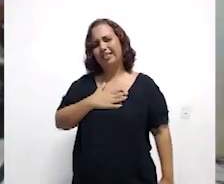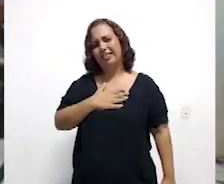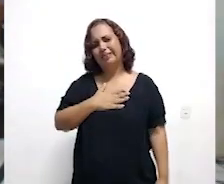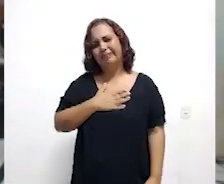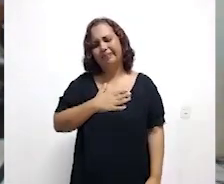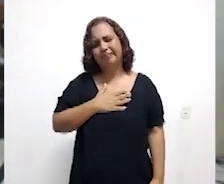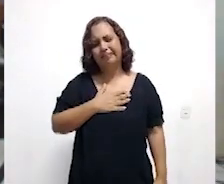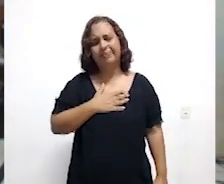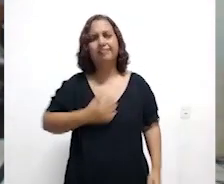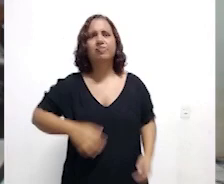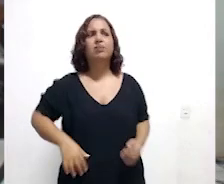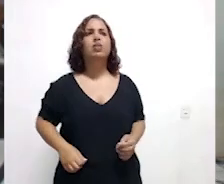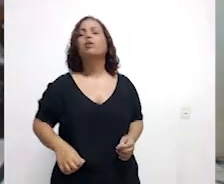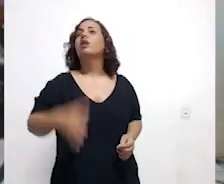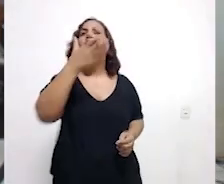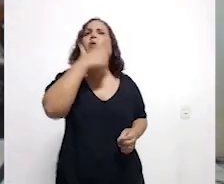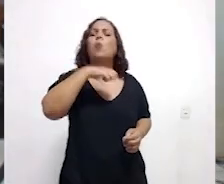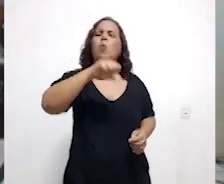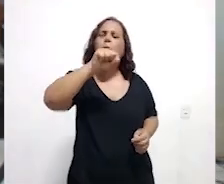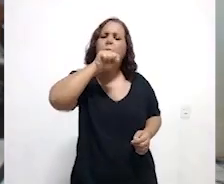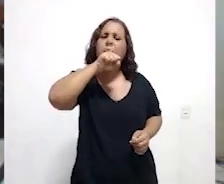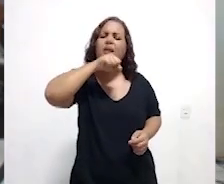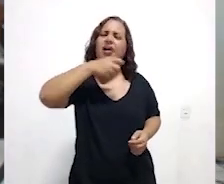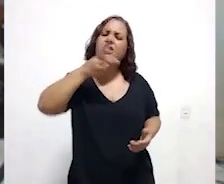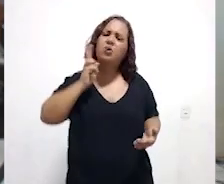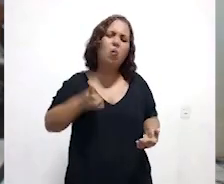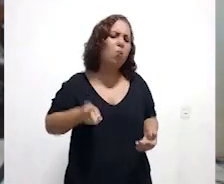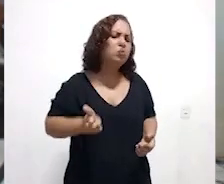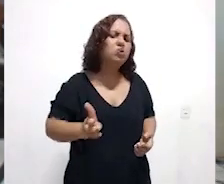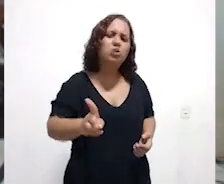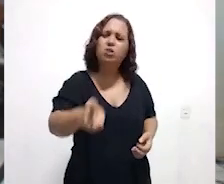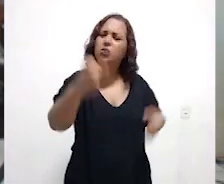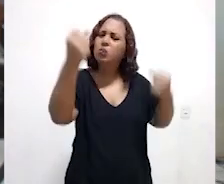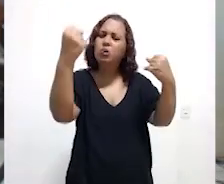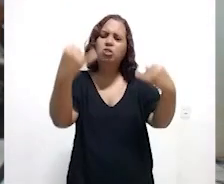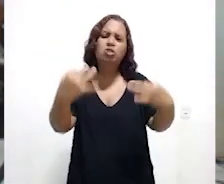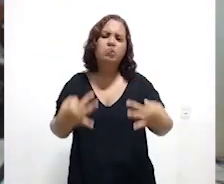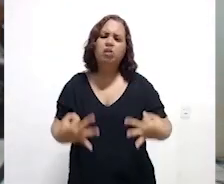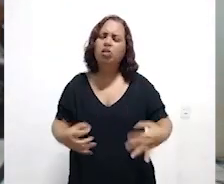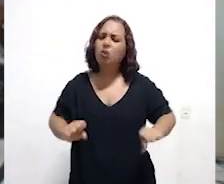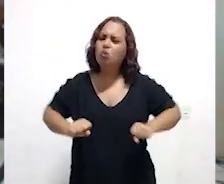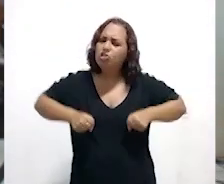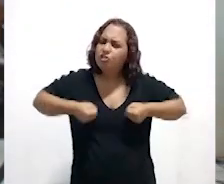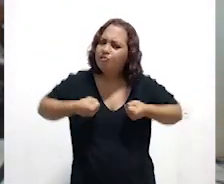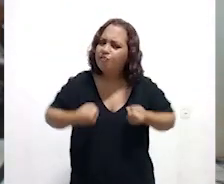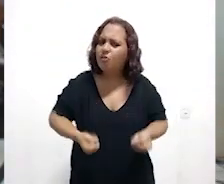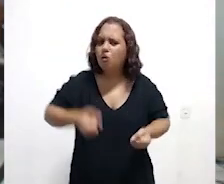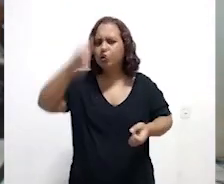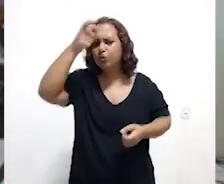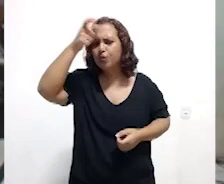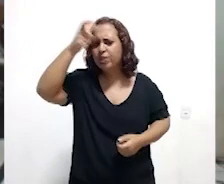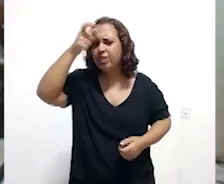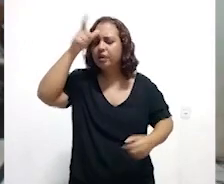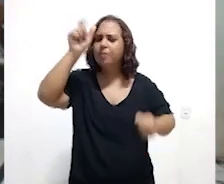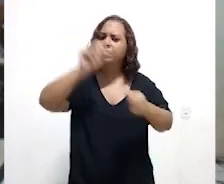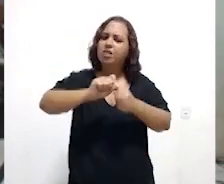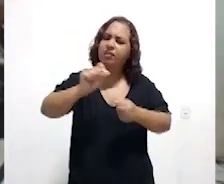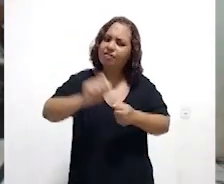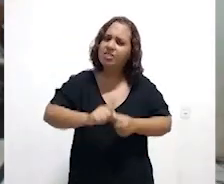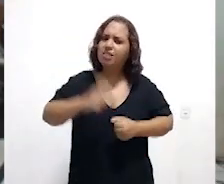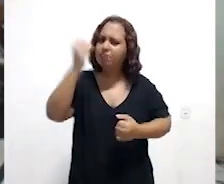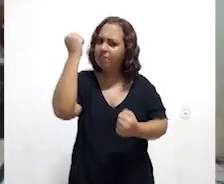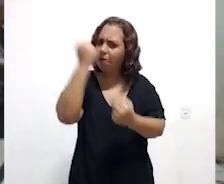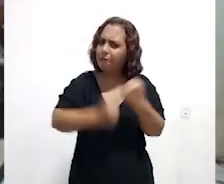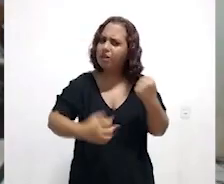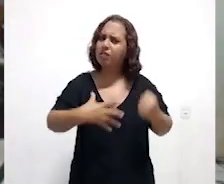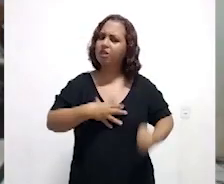O pai continuou a descrever todo o esforço que o diabo tinha feito, né? Que além